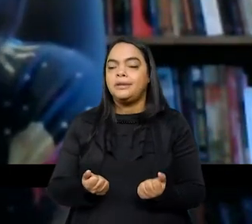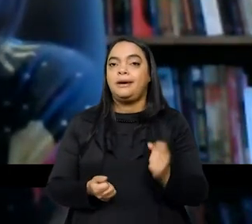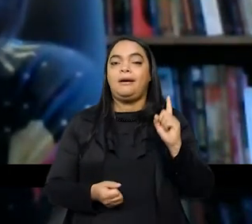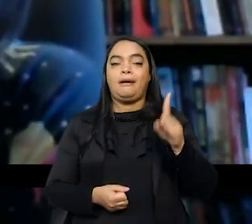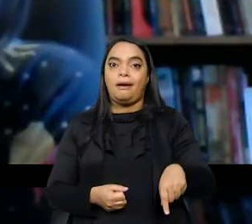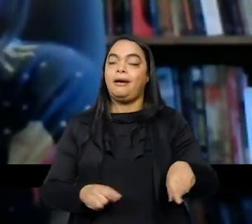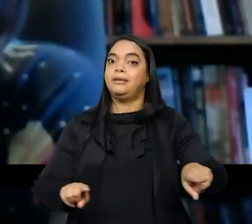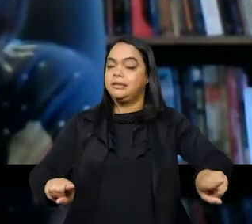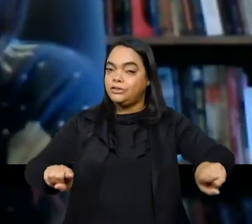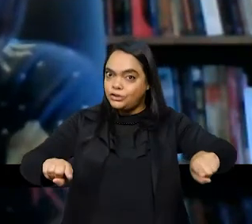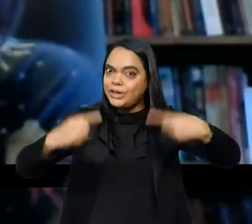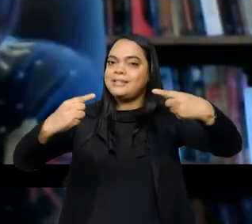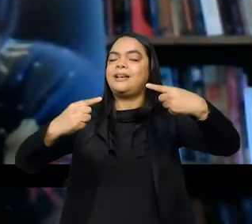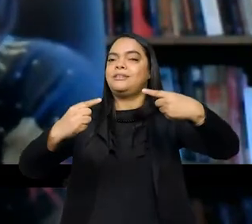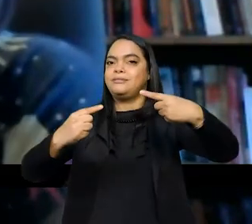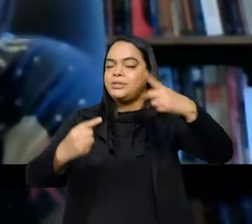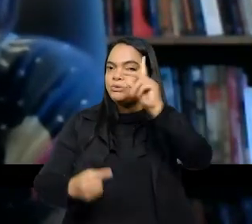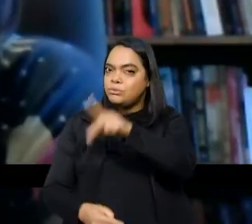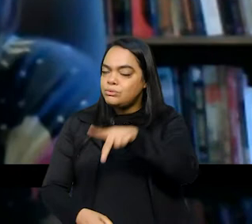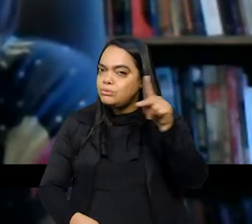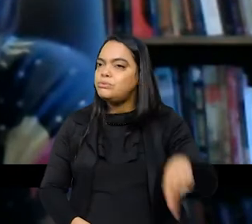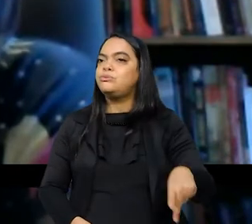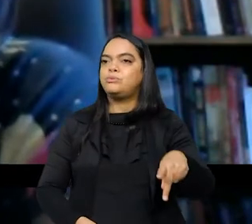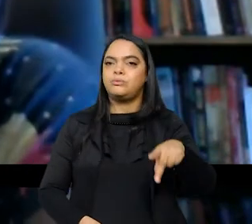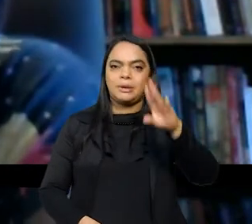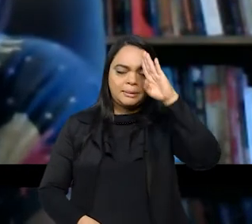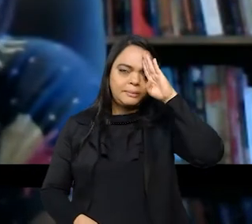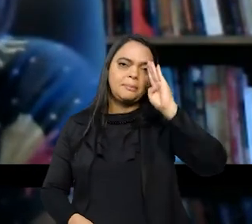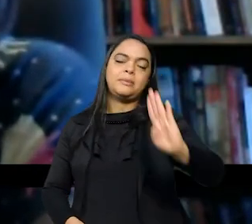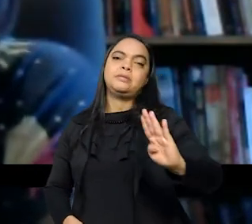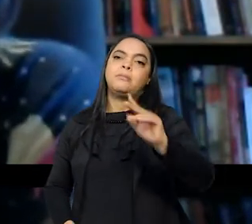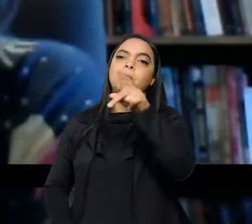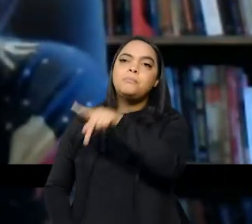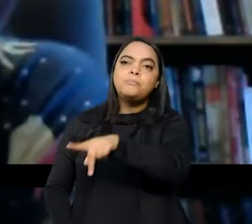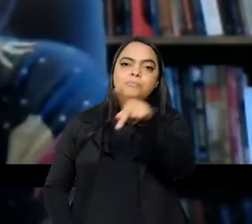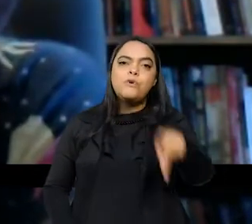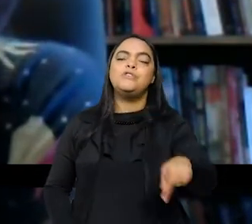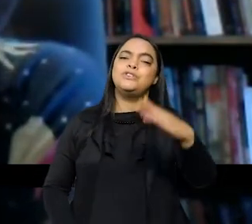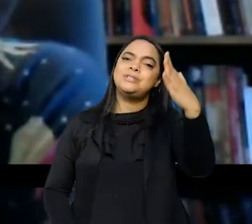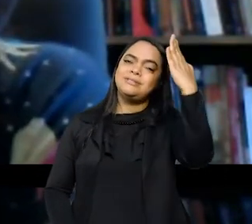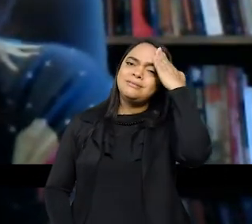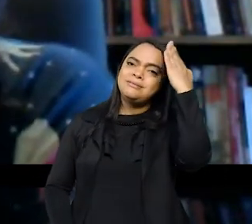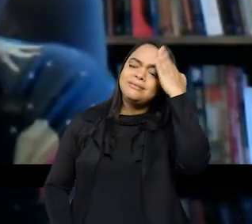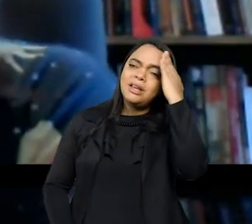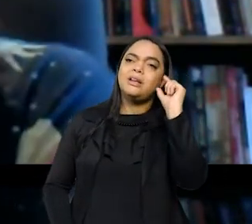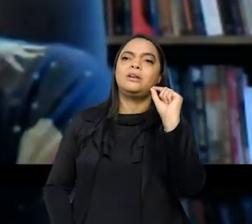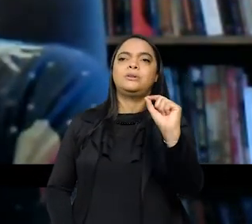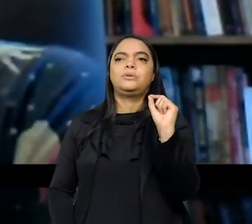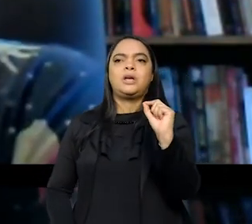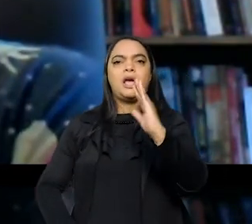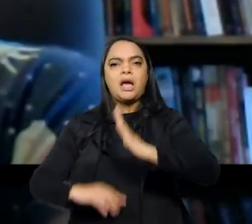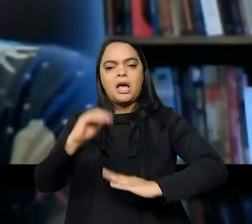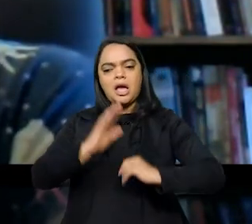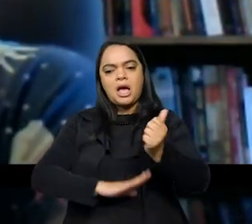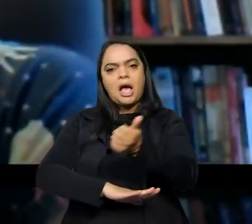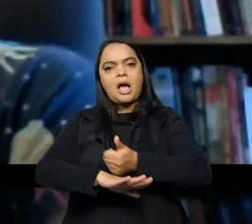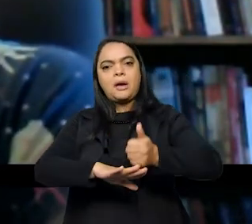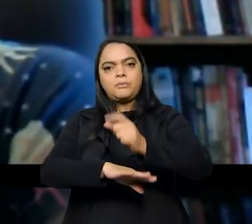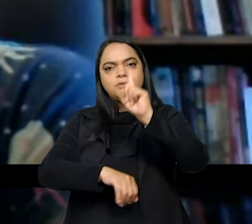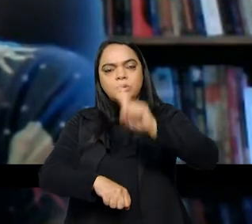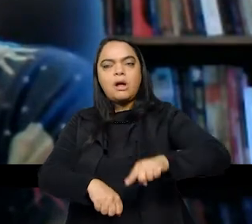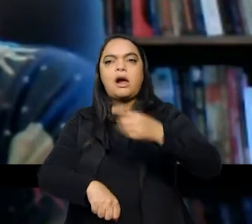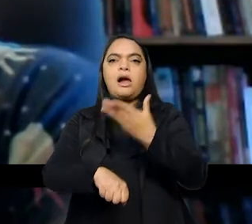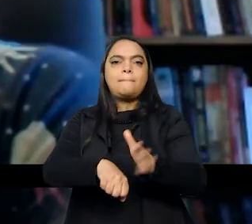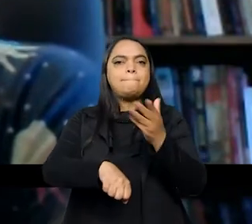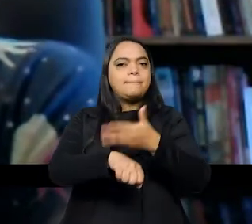tremendo para os professores, né? Principalmente aqueles professores que entendem que a sua profissão é uma prática de liberdade